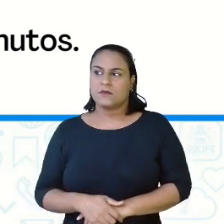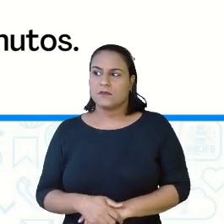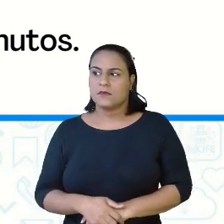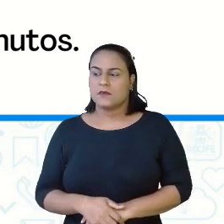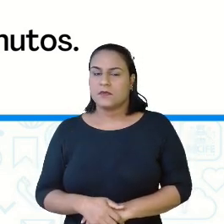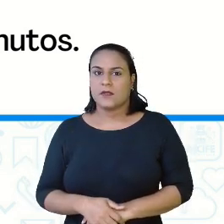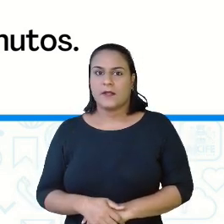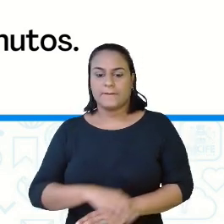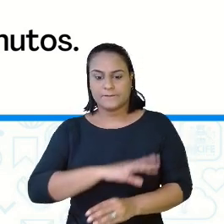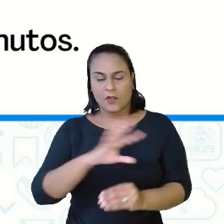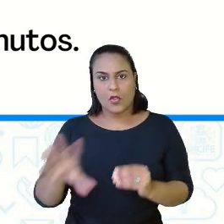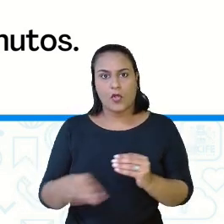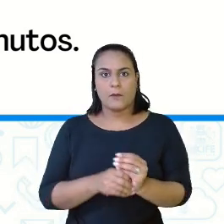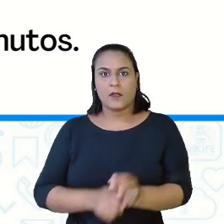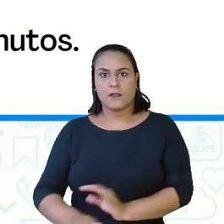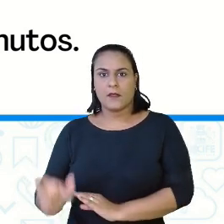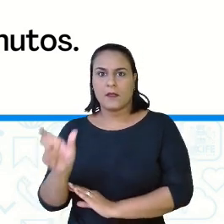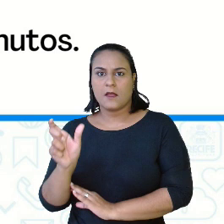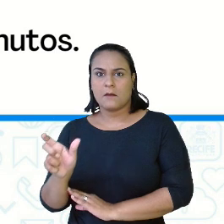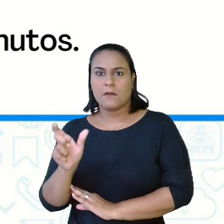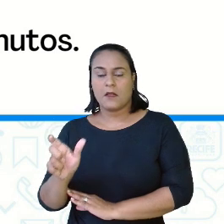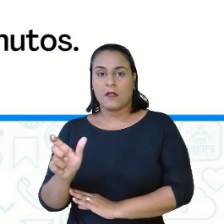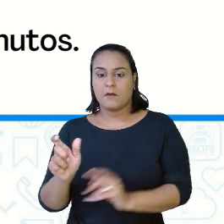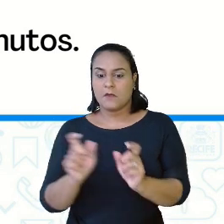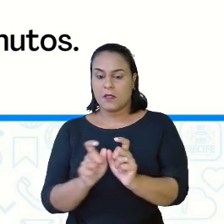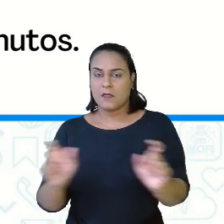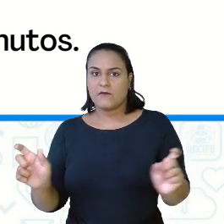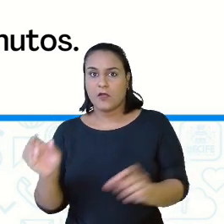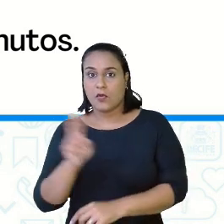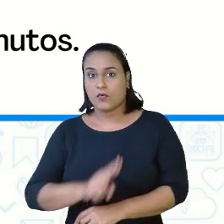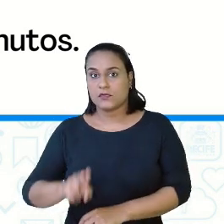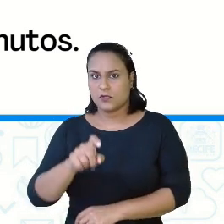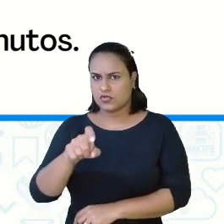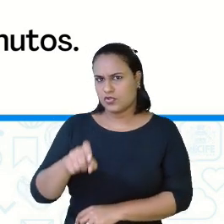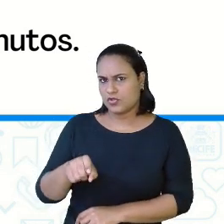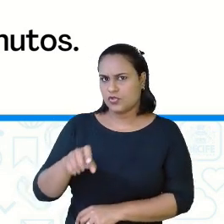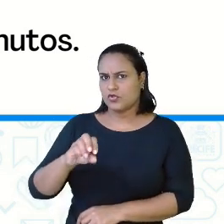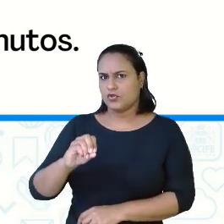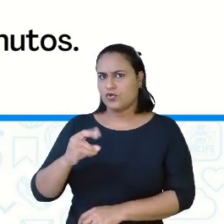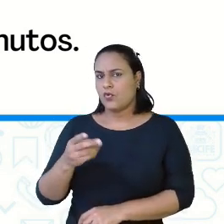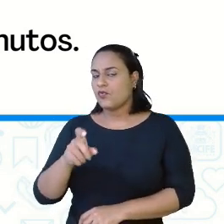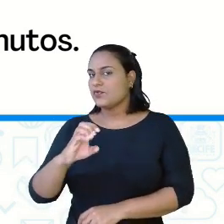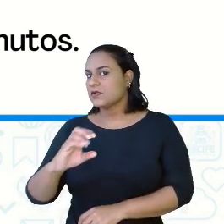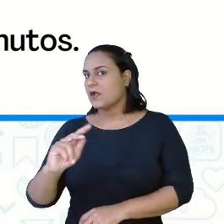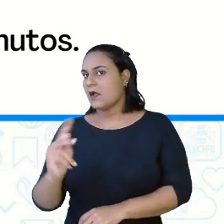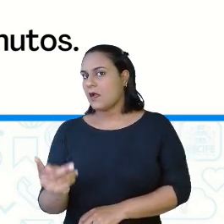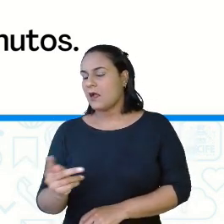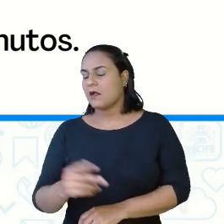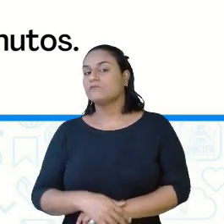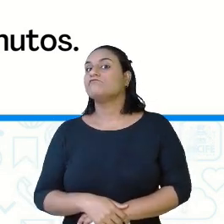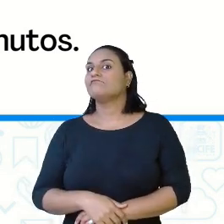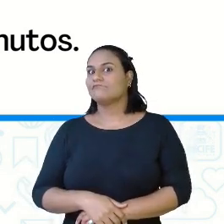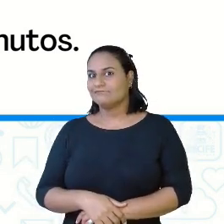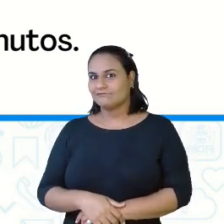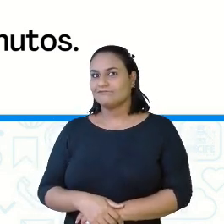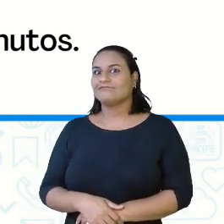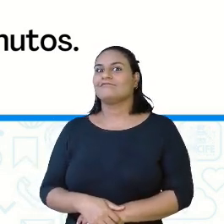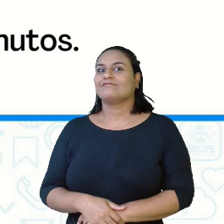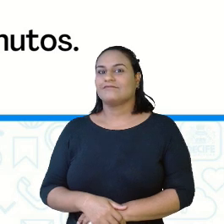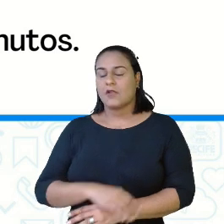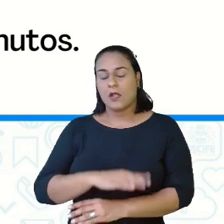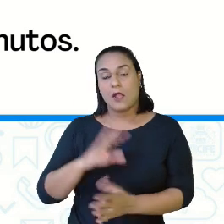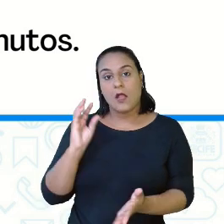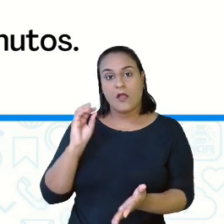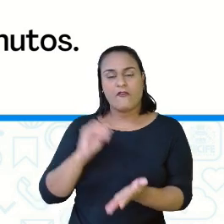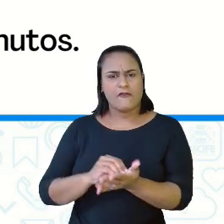desafio? Completar as palavras na frase usando X ou CH. Complete as palavras